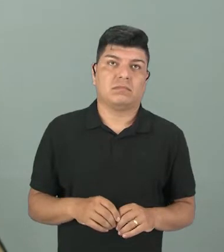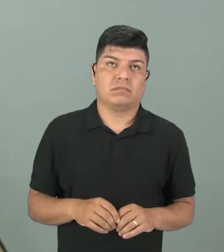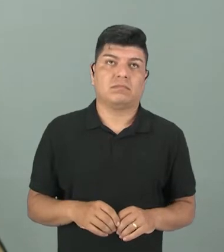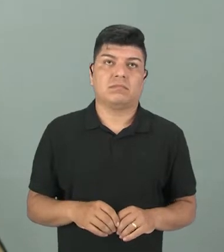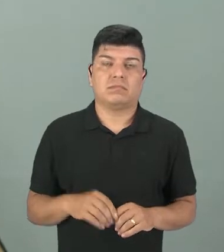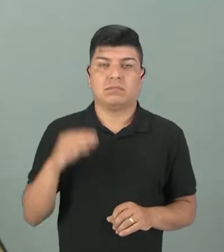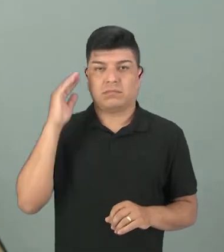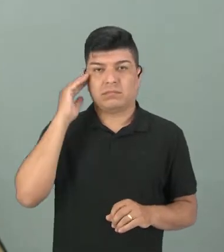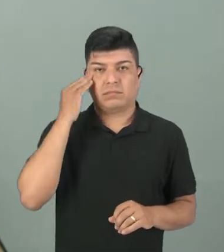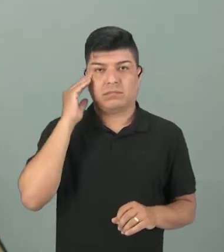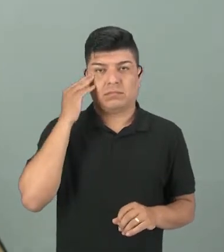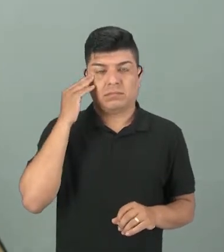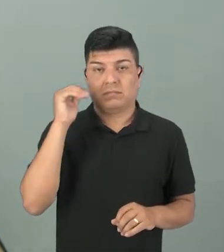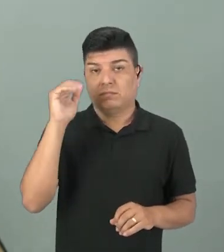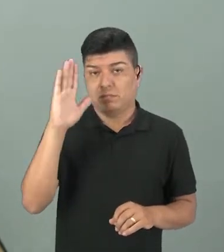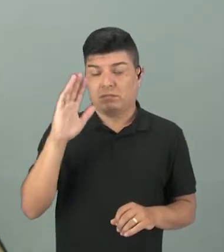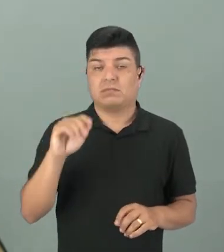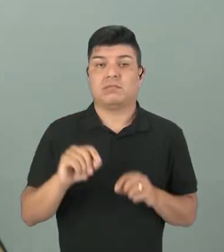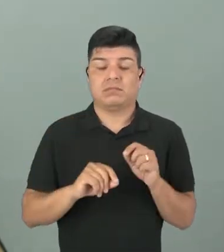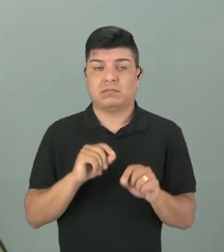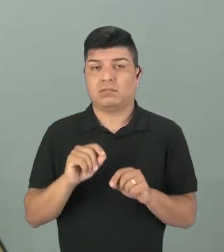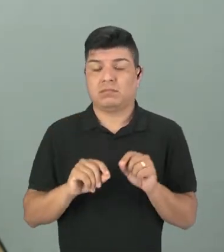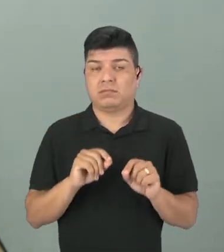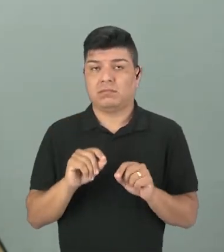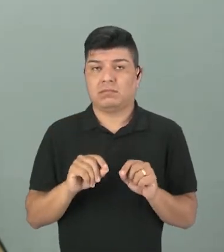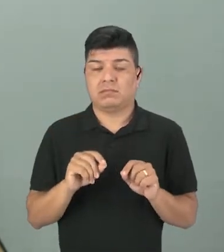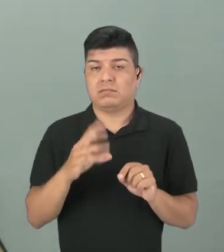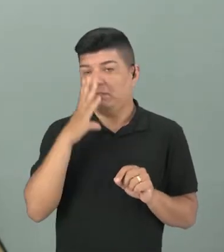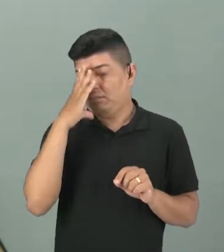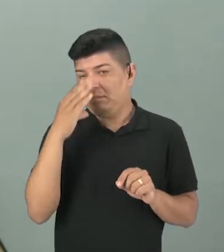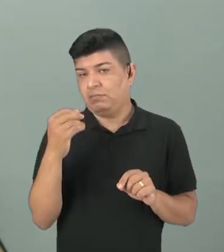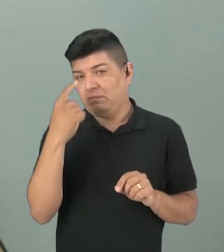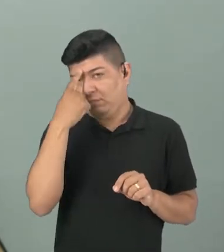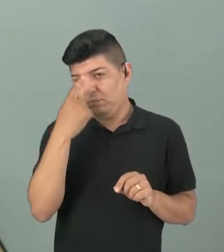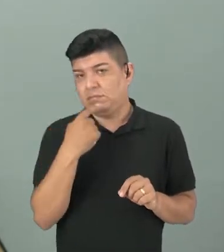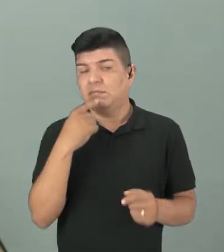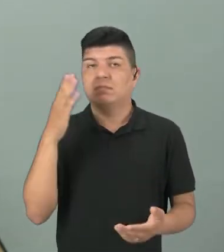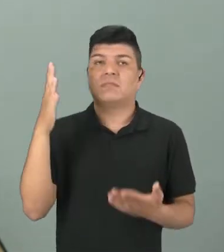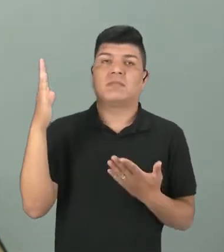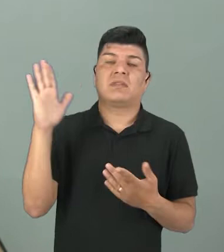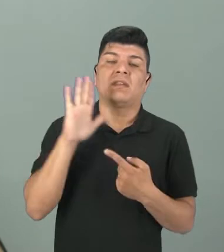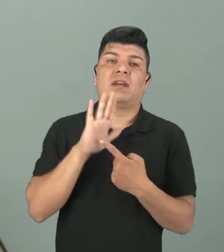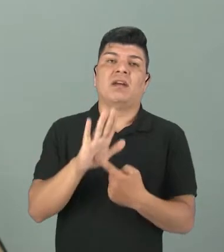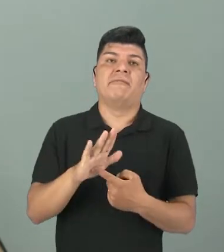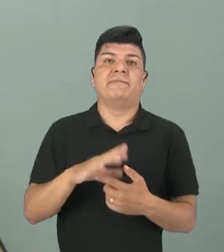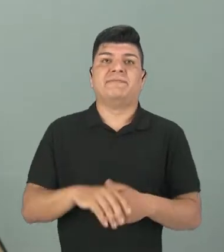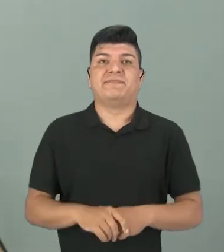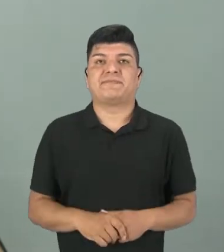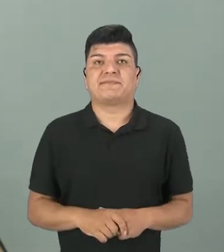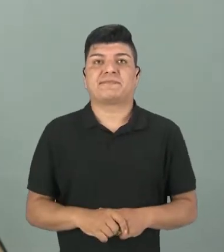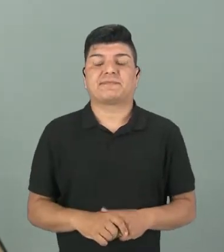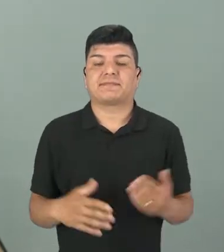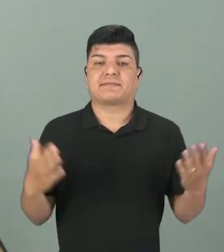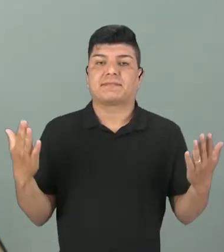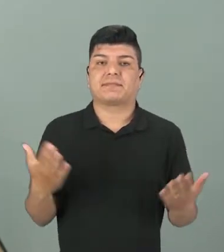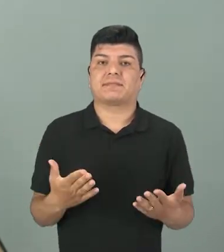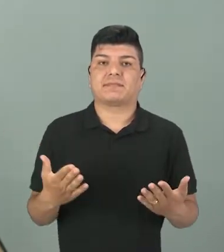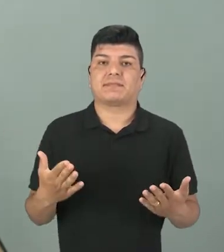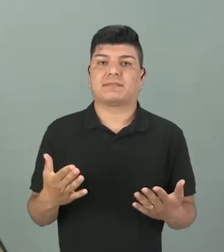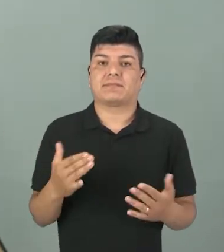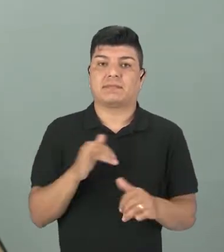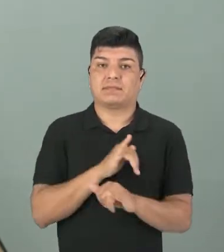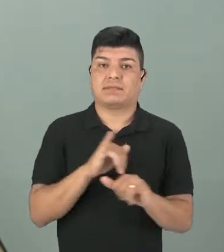nos dá a entender um pouco mais sobre a fotografia que está sendo apresentada. Mas agora nós vamos com